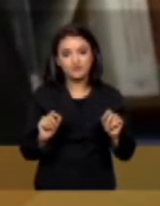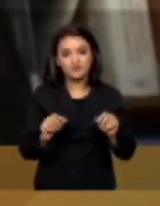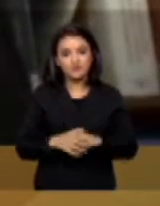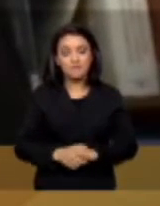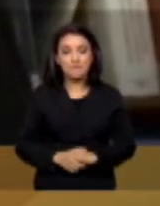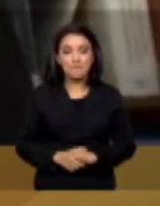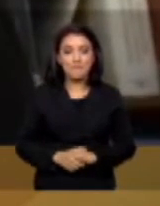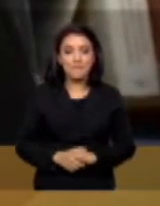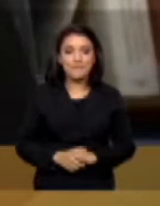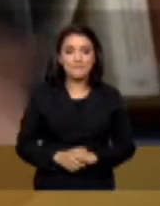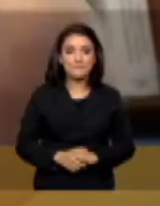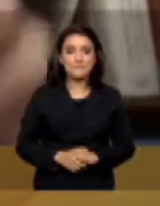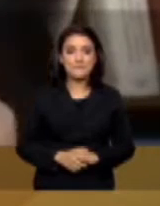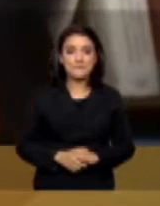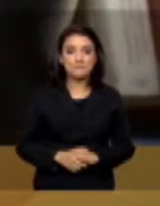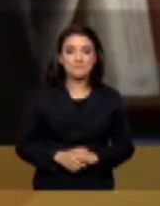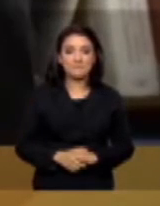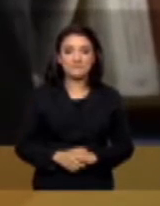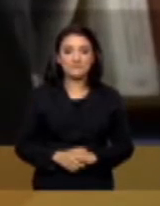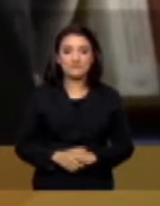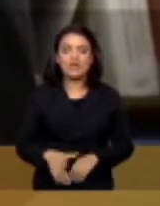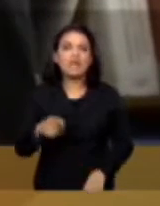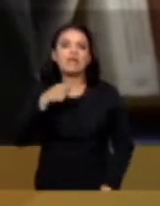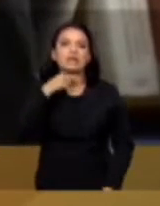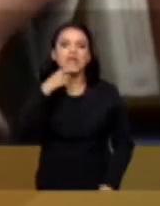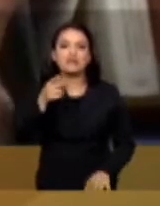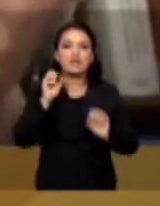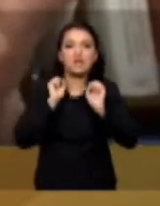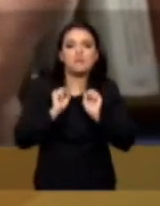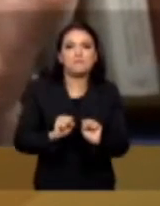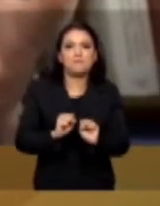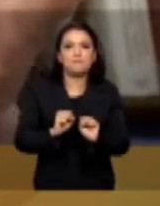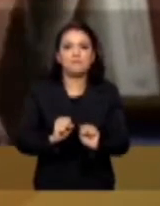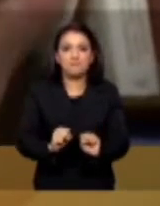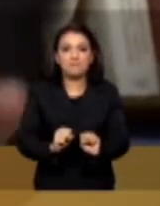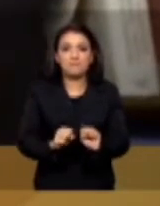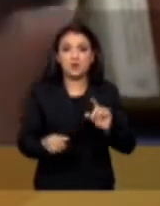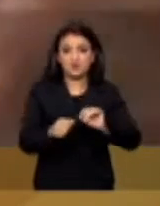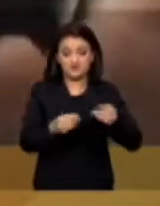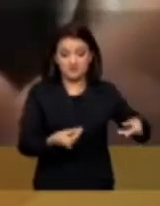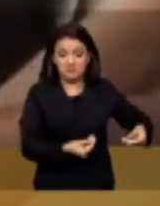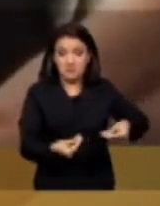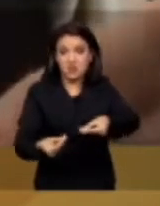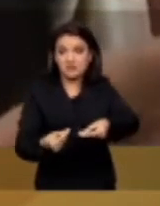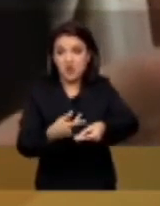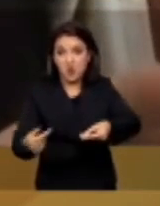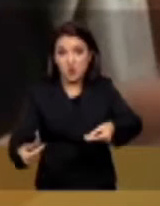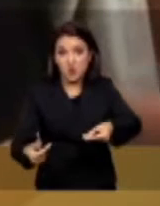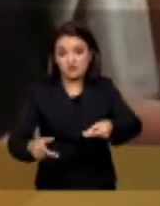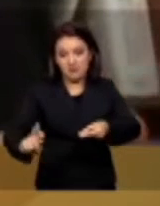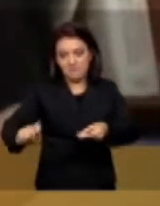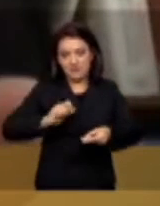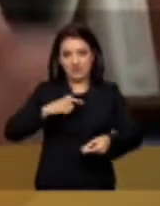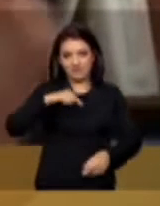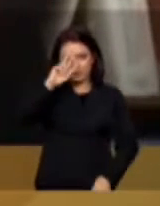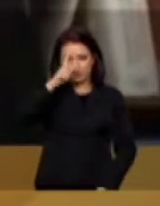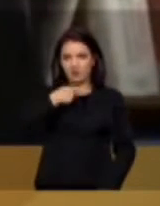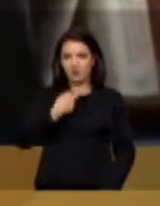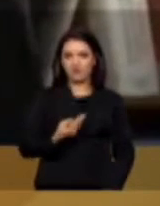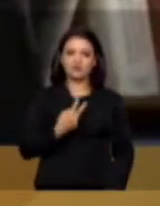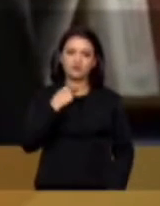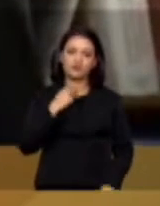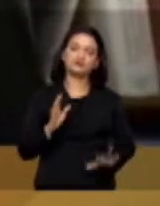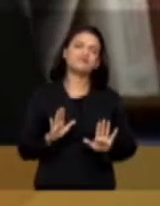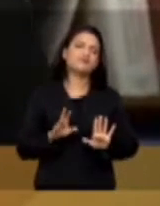alegar a própria torpeza em benefício seu, né? Bem, mas eu não quero me aprofundar nisso, eu quero